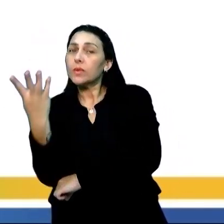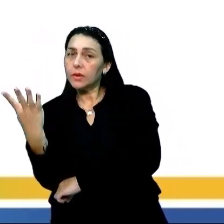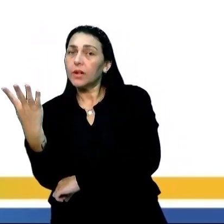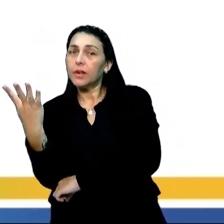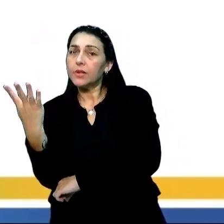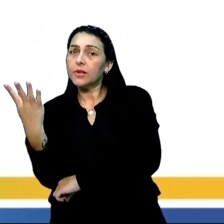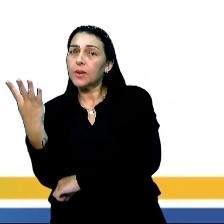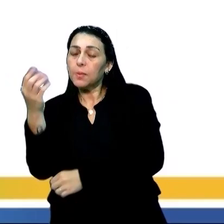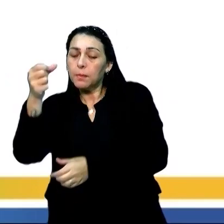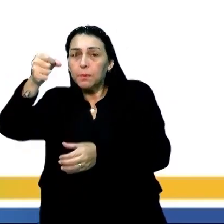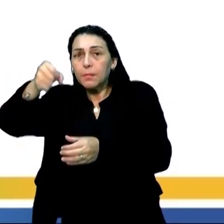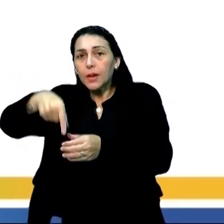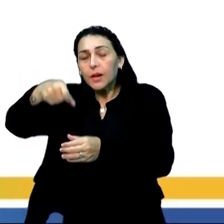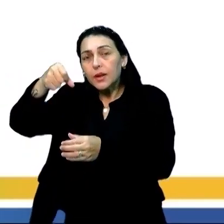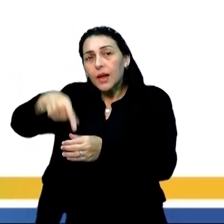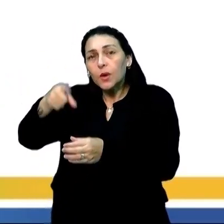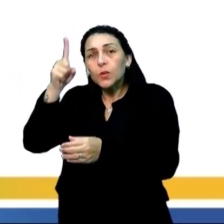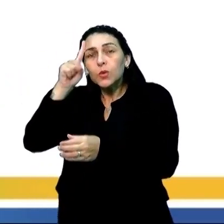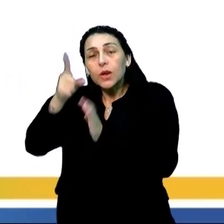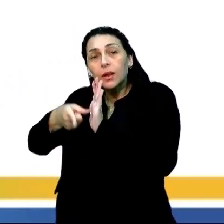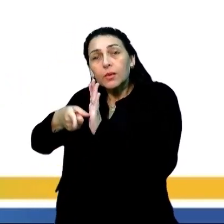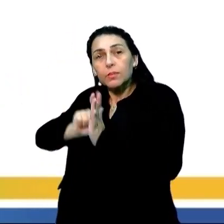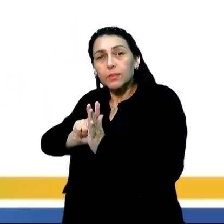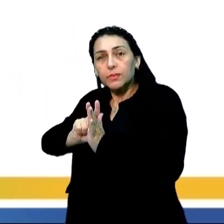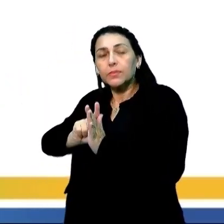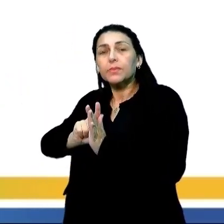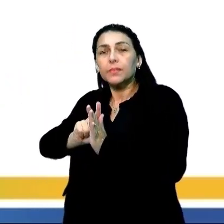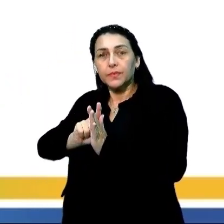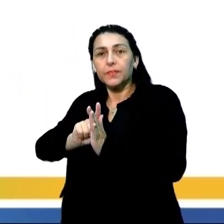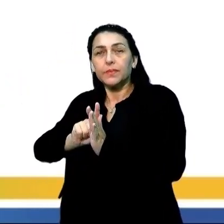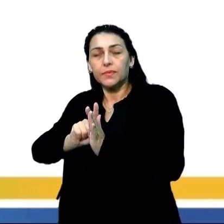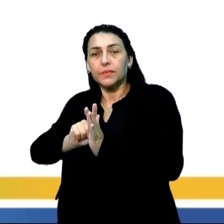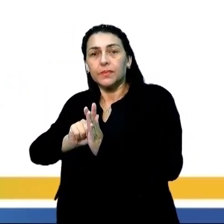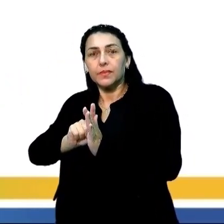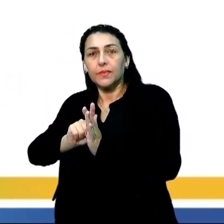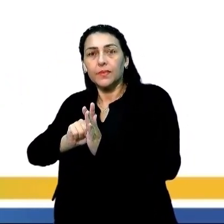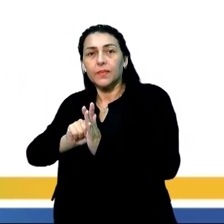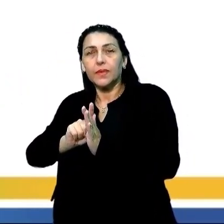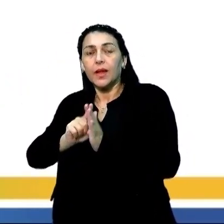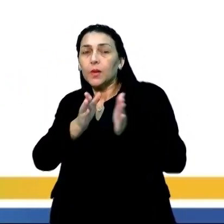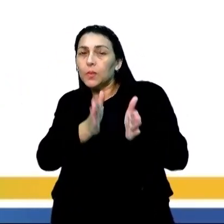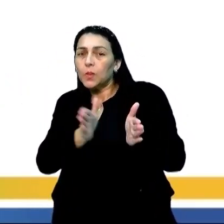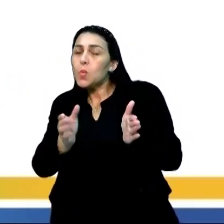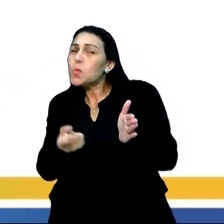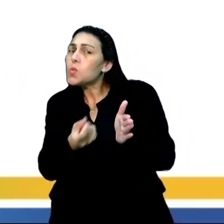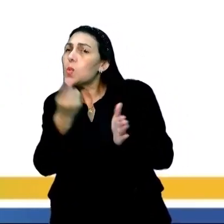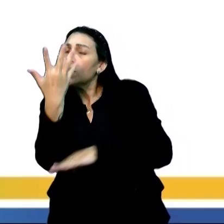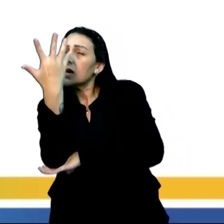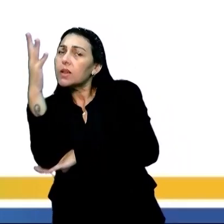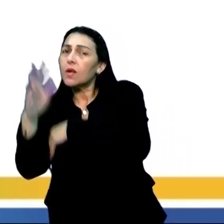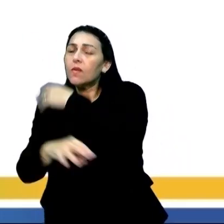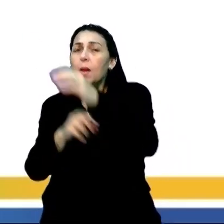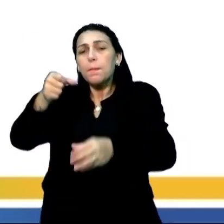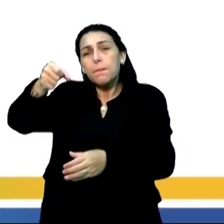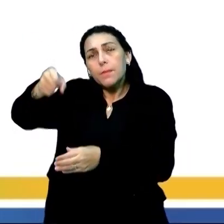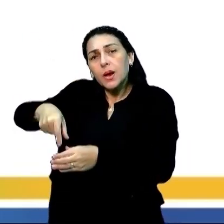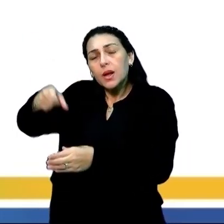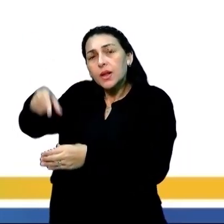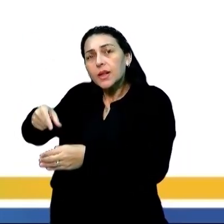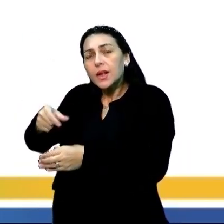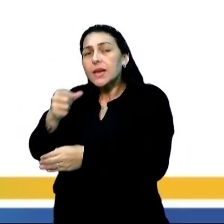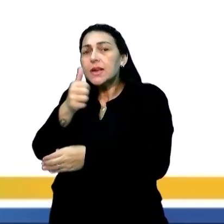tá? Plantada no dia anterior. Segundo essa sequência, quantas árvores serão plantadas